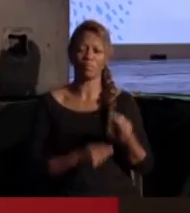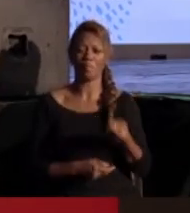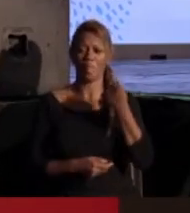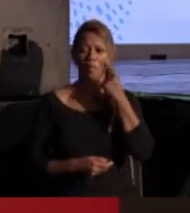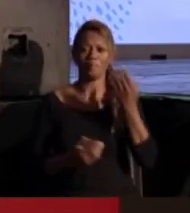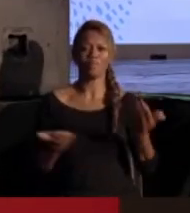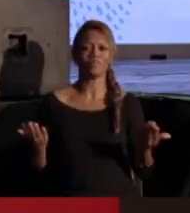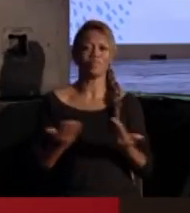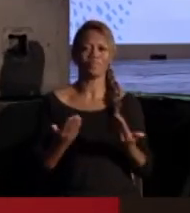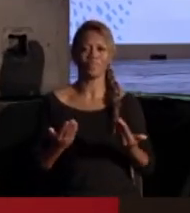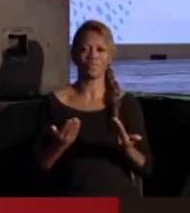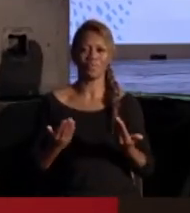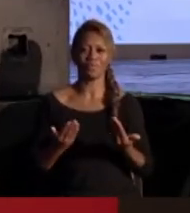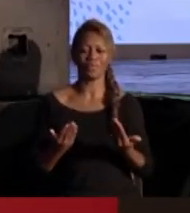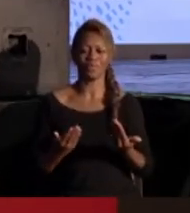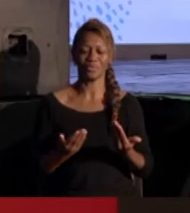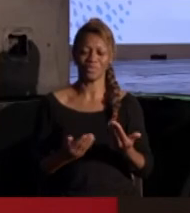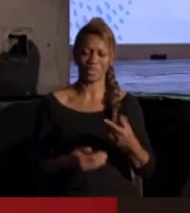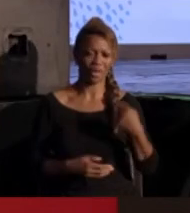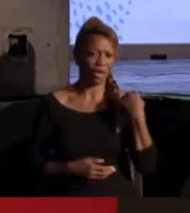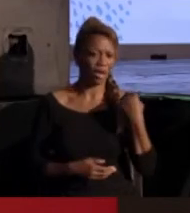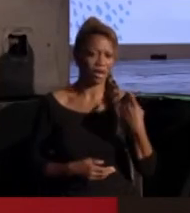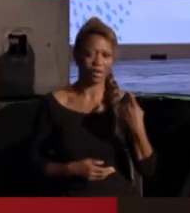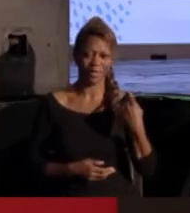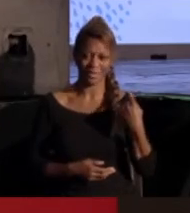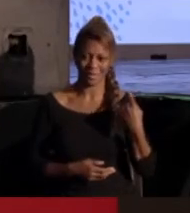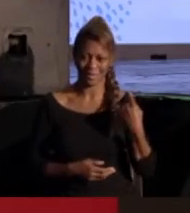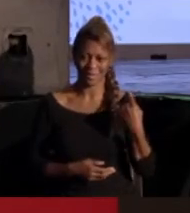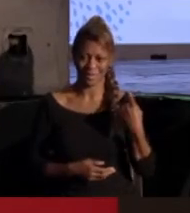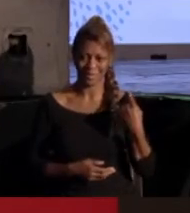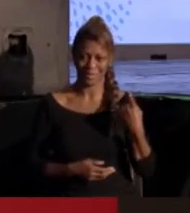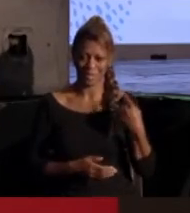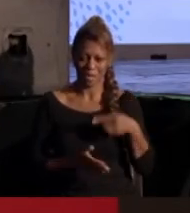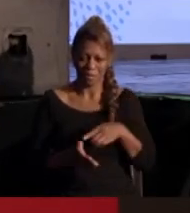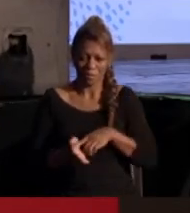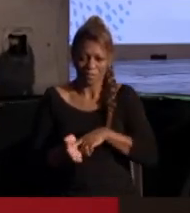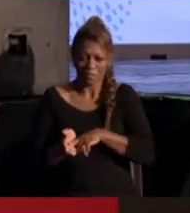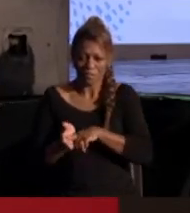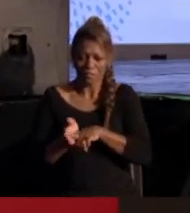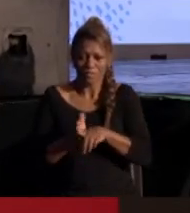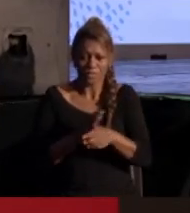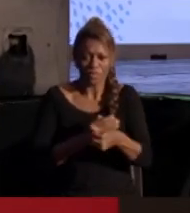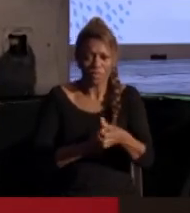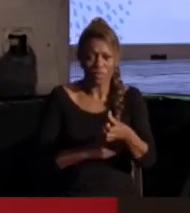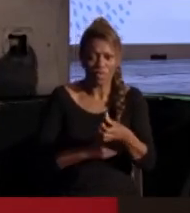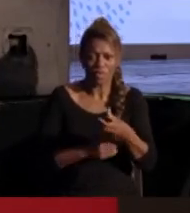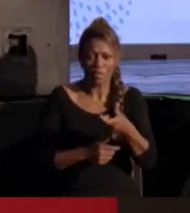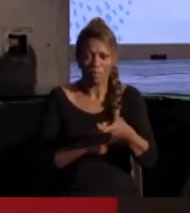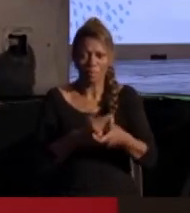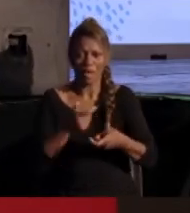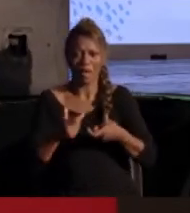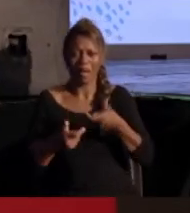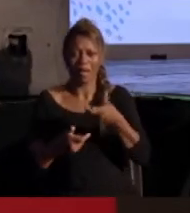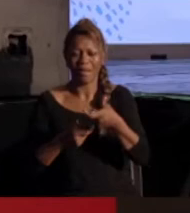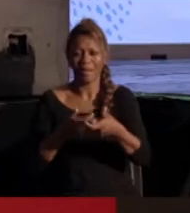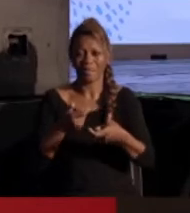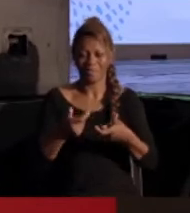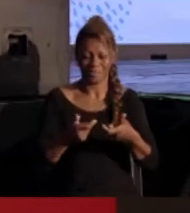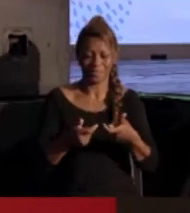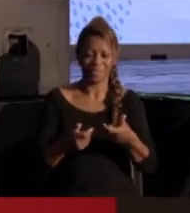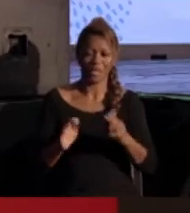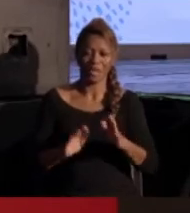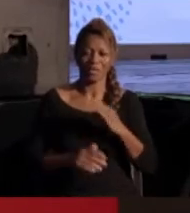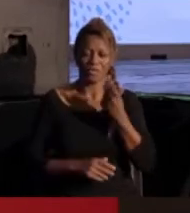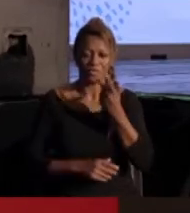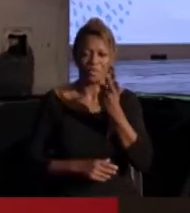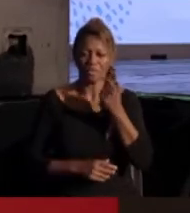hoje, eu havia pensado seis questões básicas aqui, que são seis palavras, e com isso eu encerro.